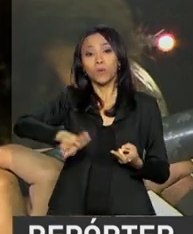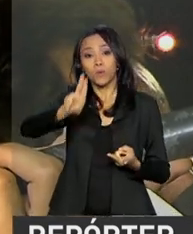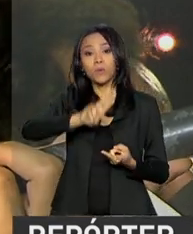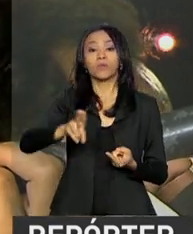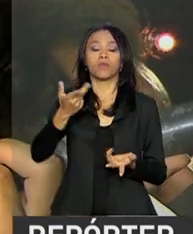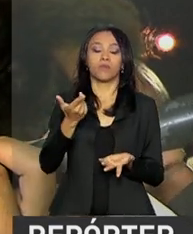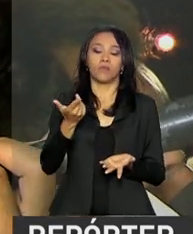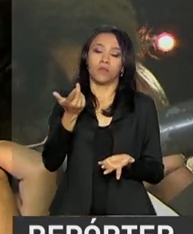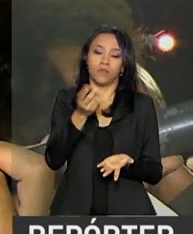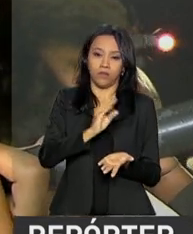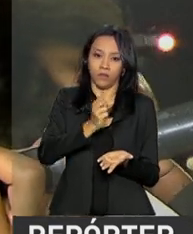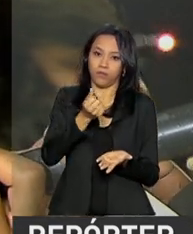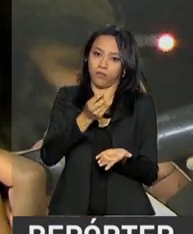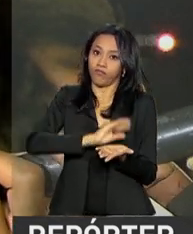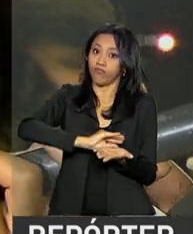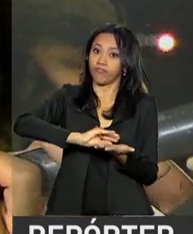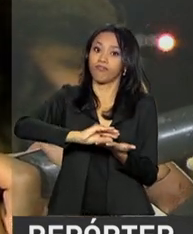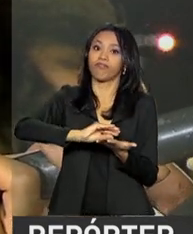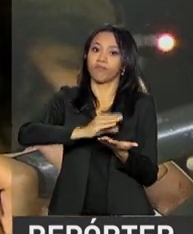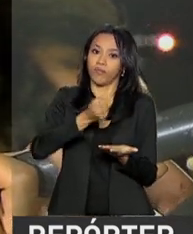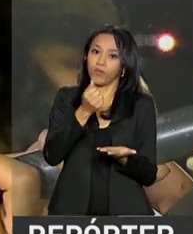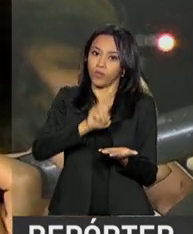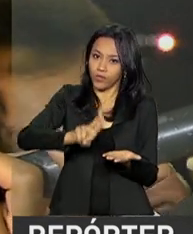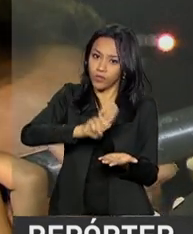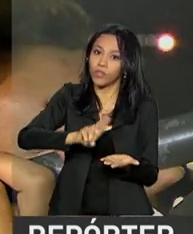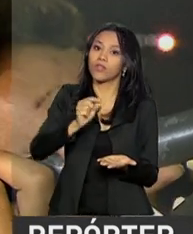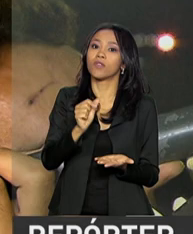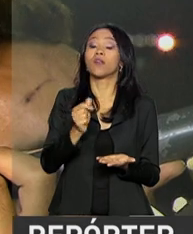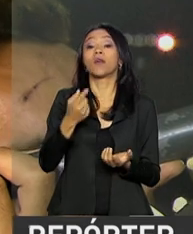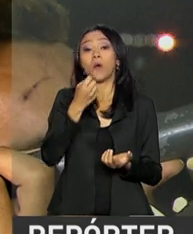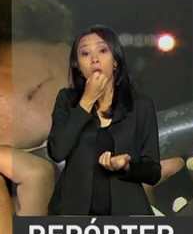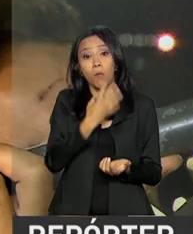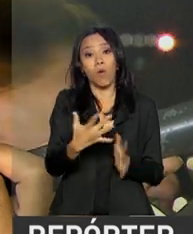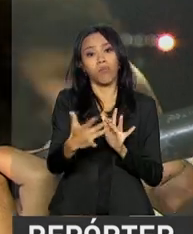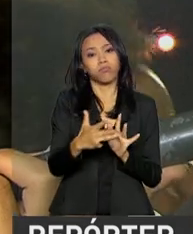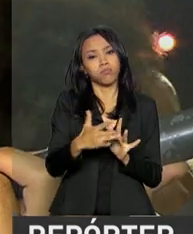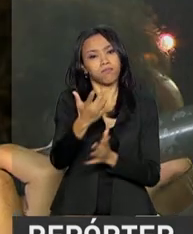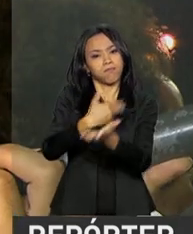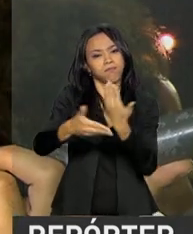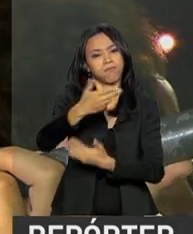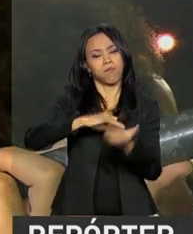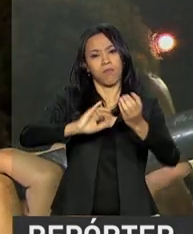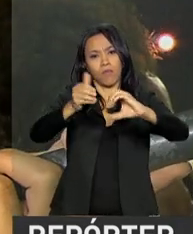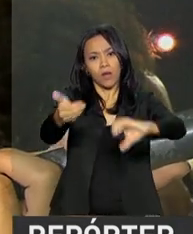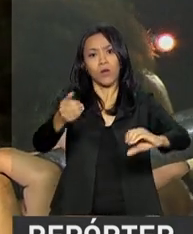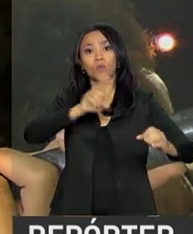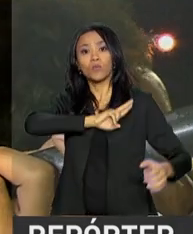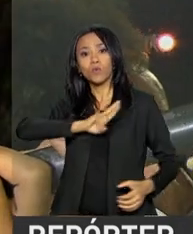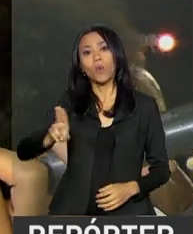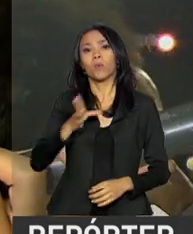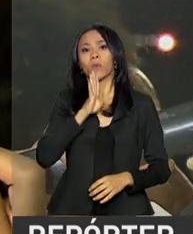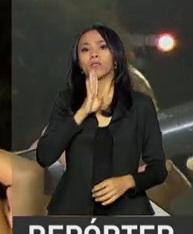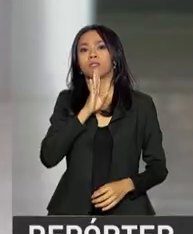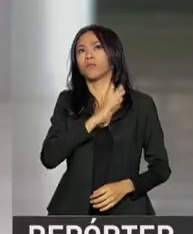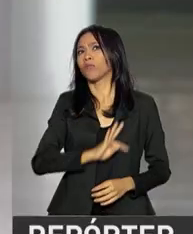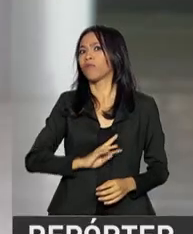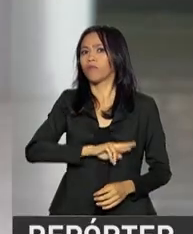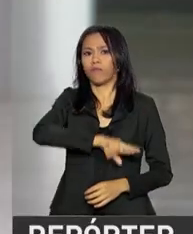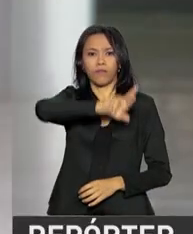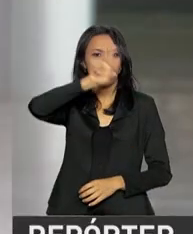portanto é muito importante que além da boa interlocução com o congresso nacional seja um nome reconhecido pelos governadores